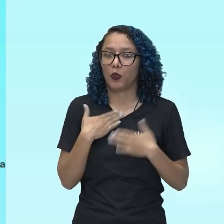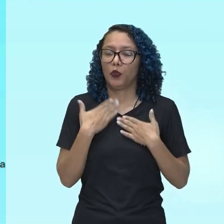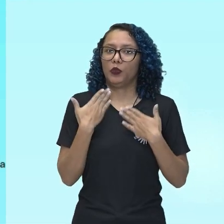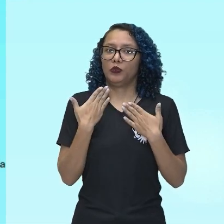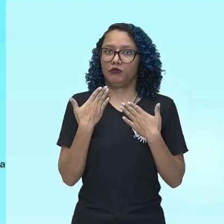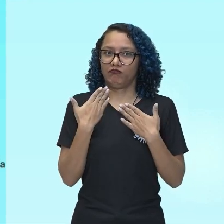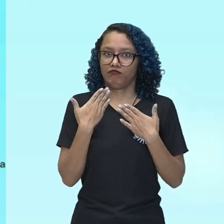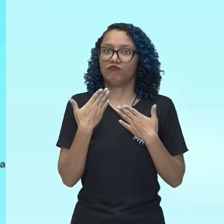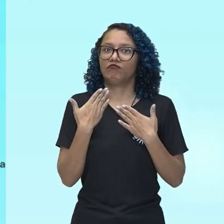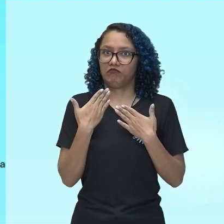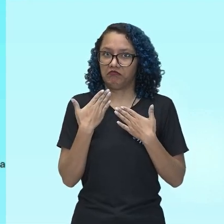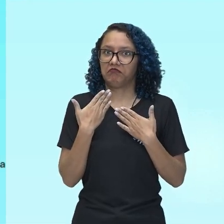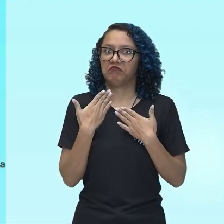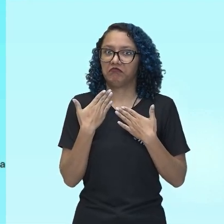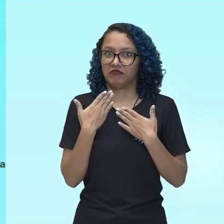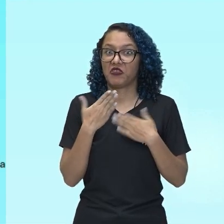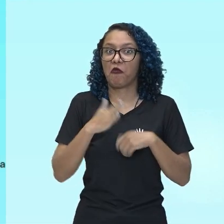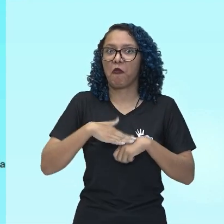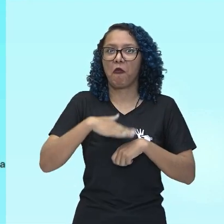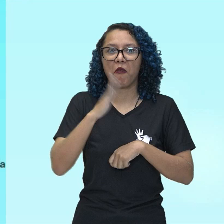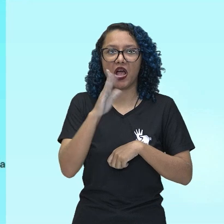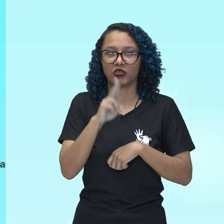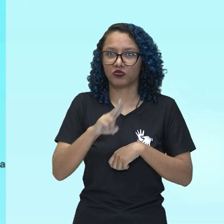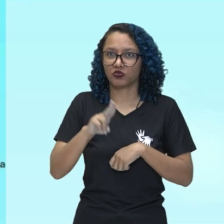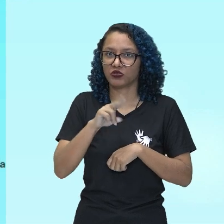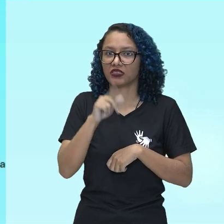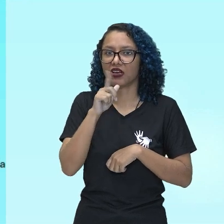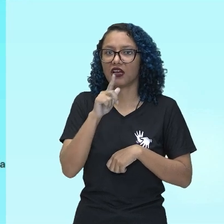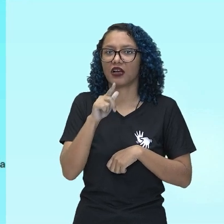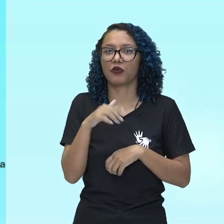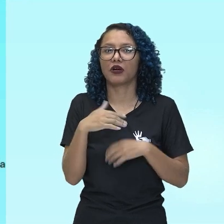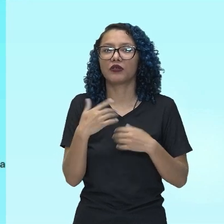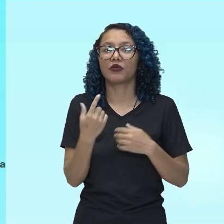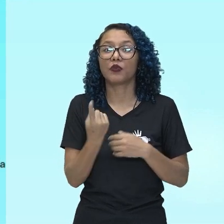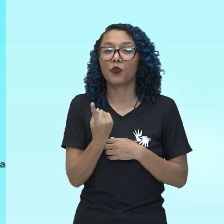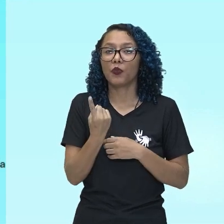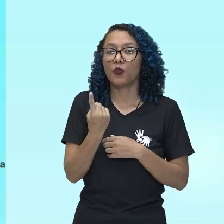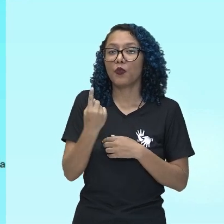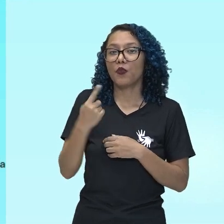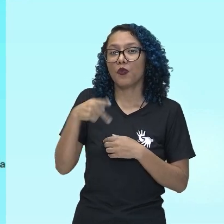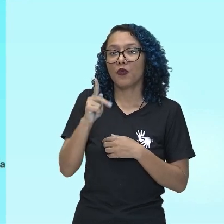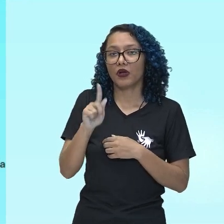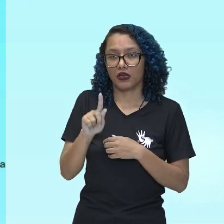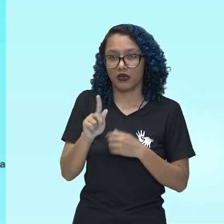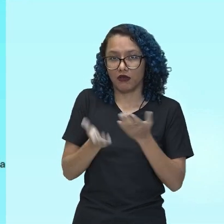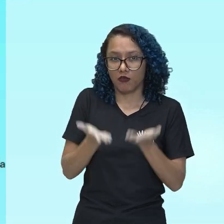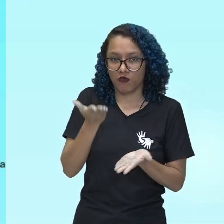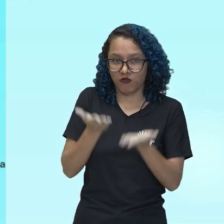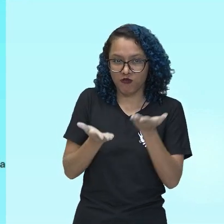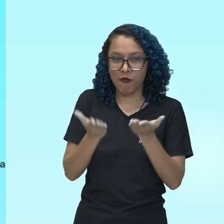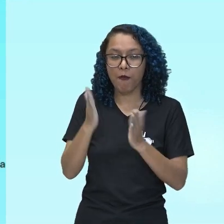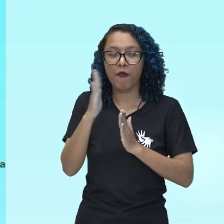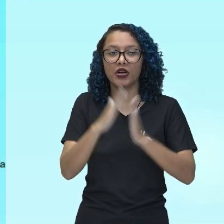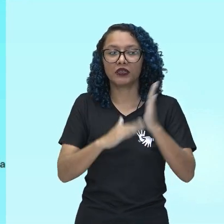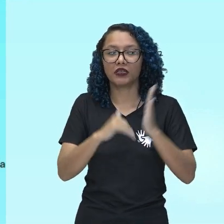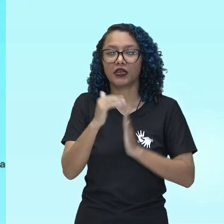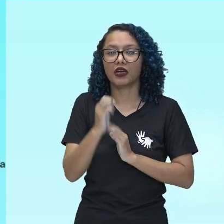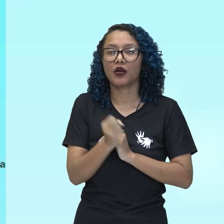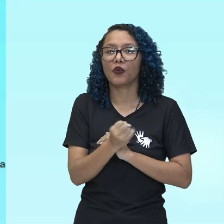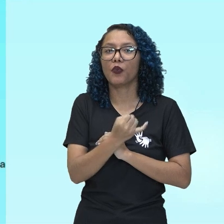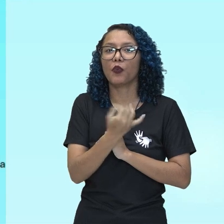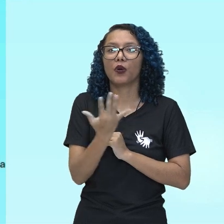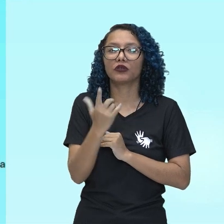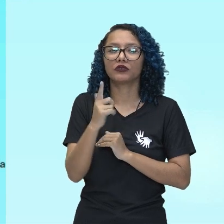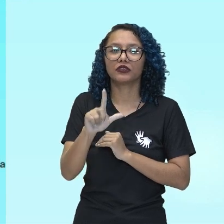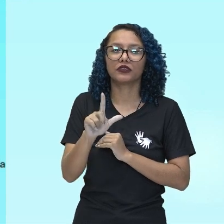que mais consome água, é a manteiga. 1 quilo de manteiga são necessários 18